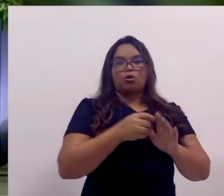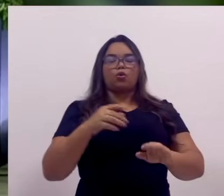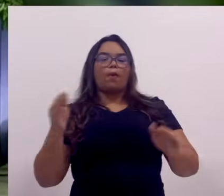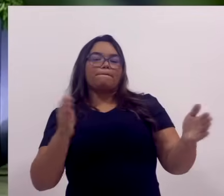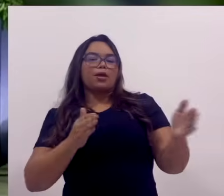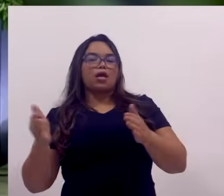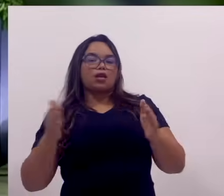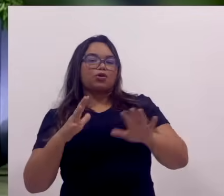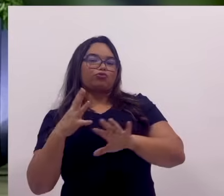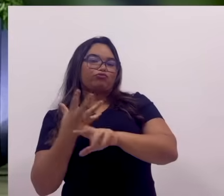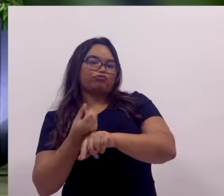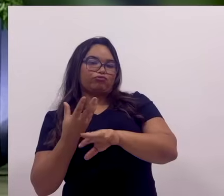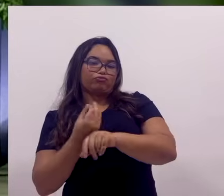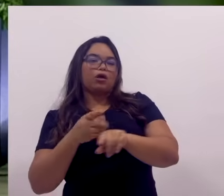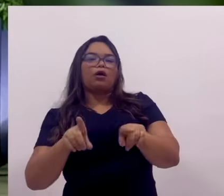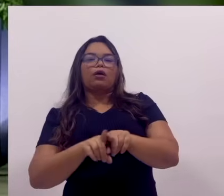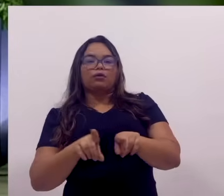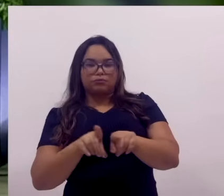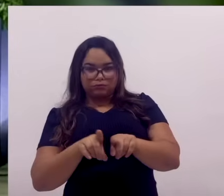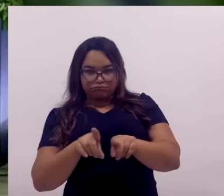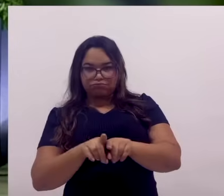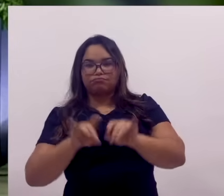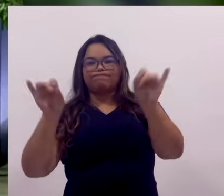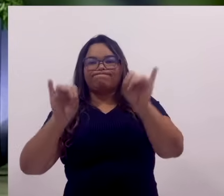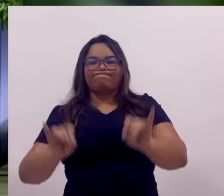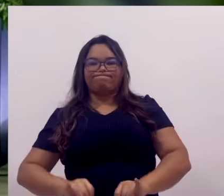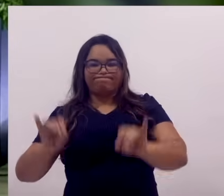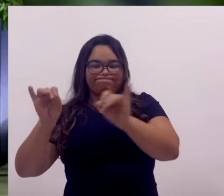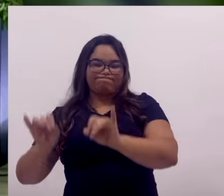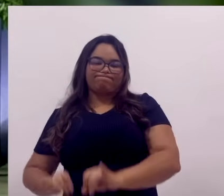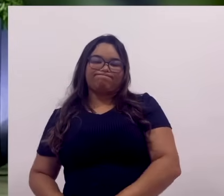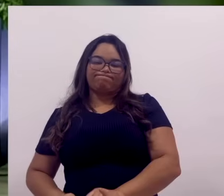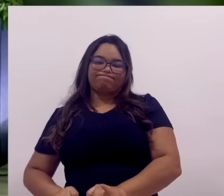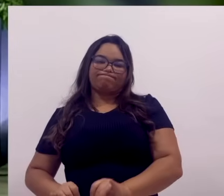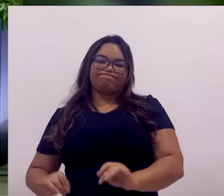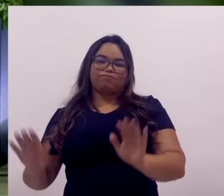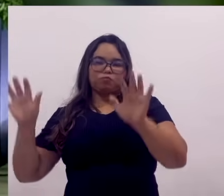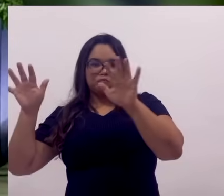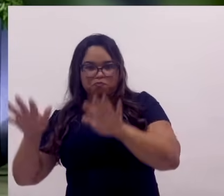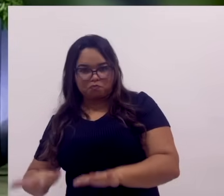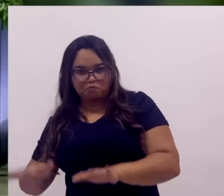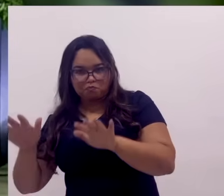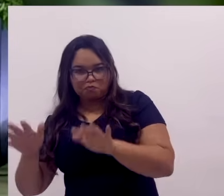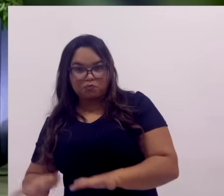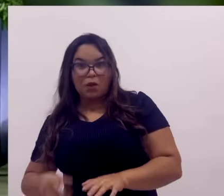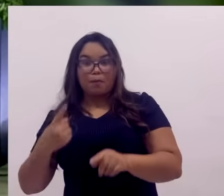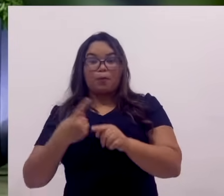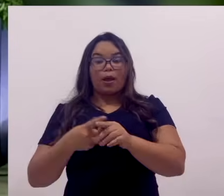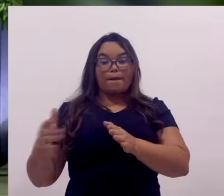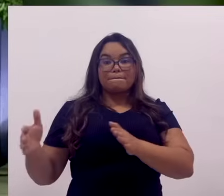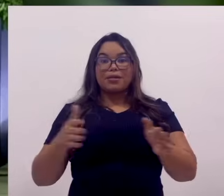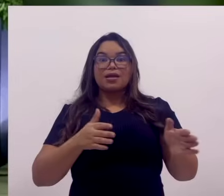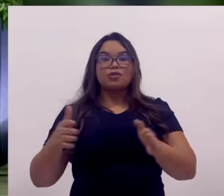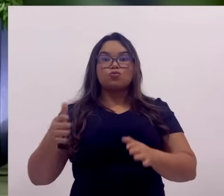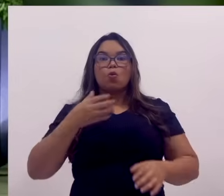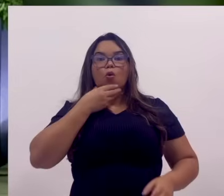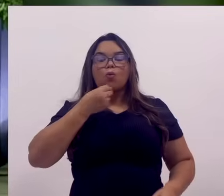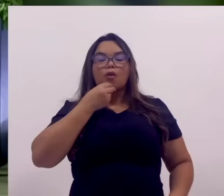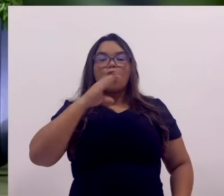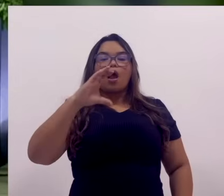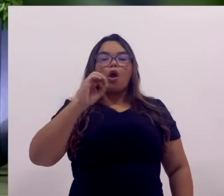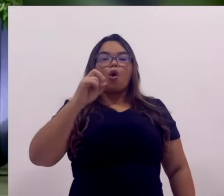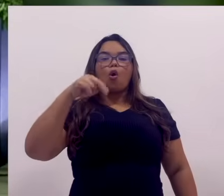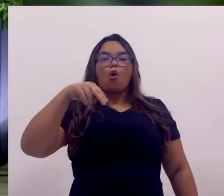as concessões ocorrerão. Isso por causa de Constantino. Constantino diz, vamos acabar com os